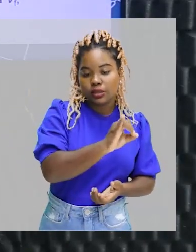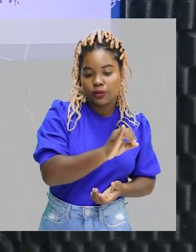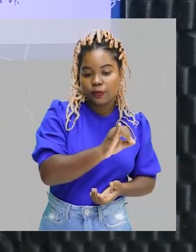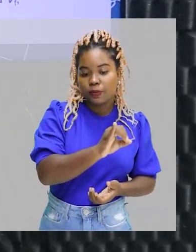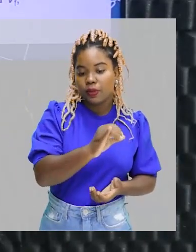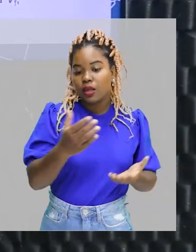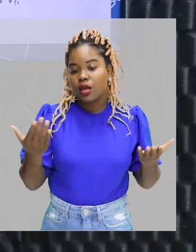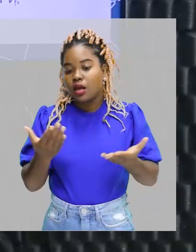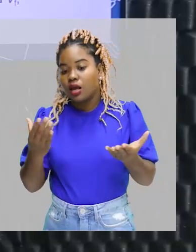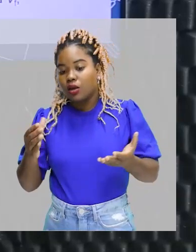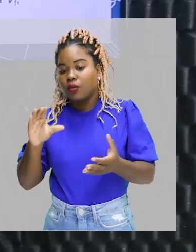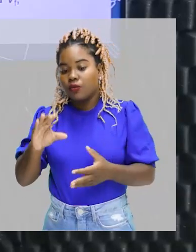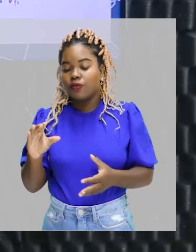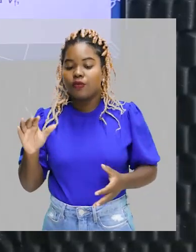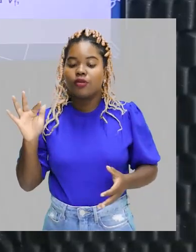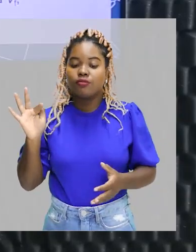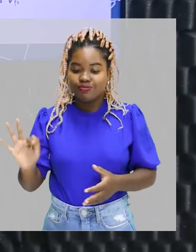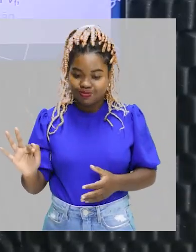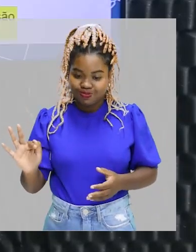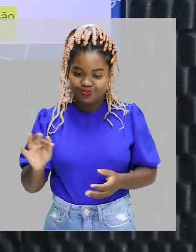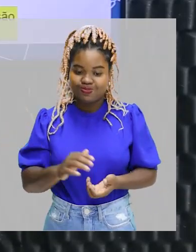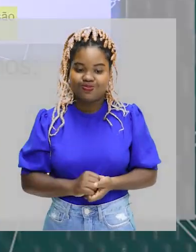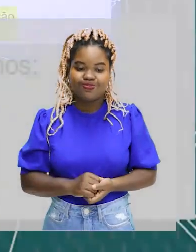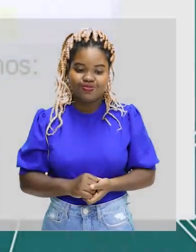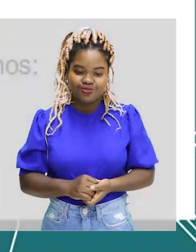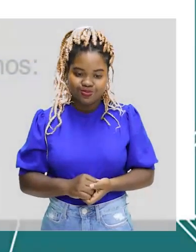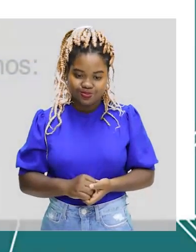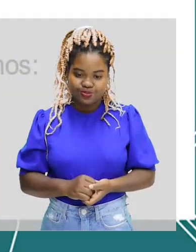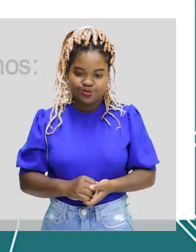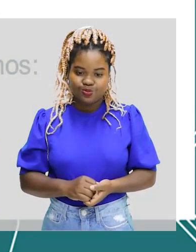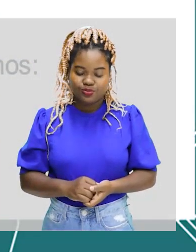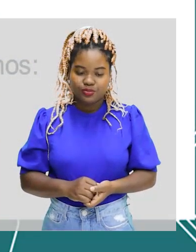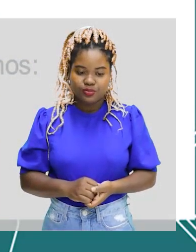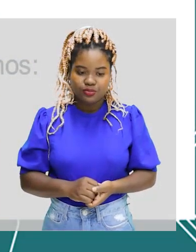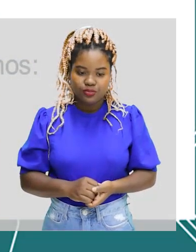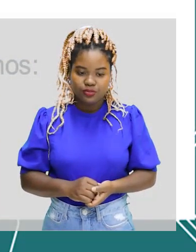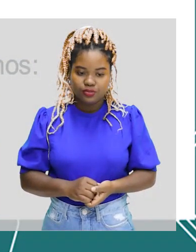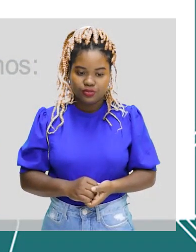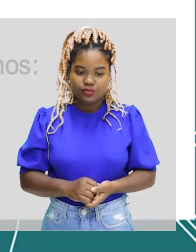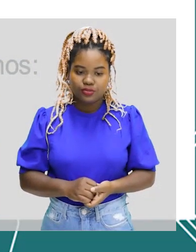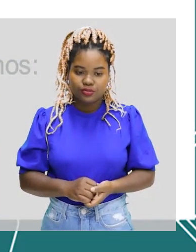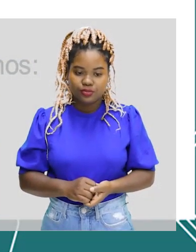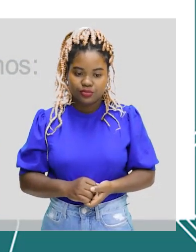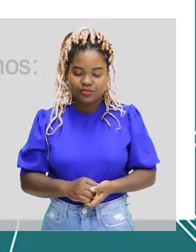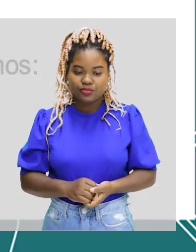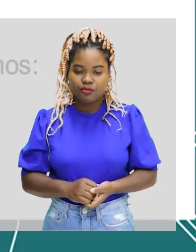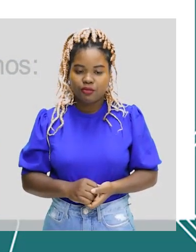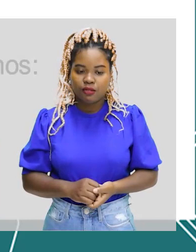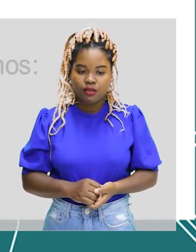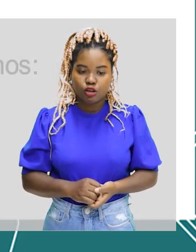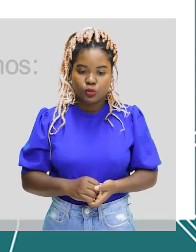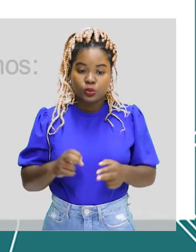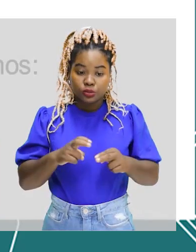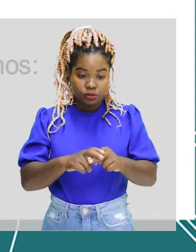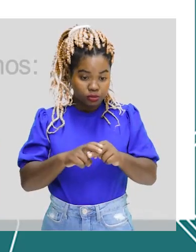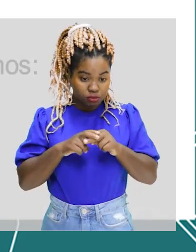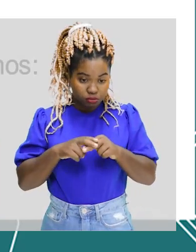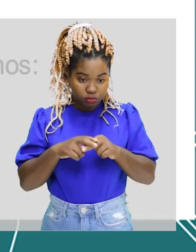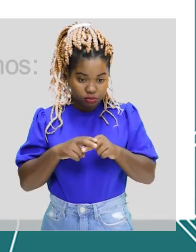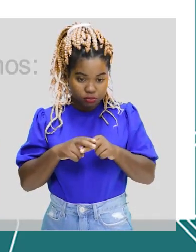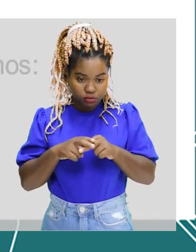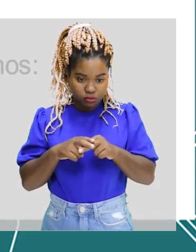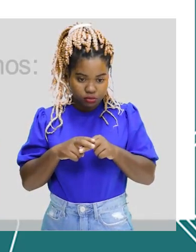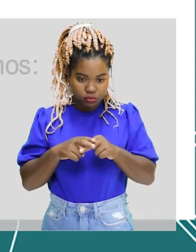inicial e vai para uma concentração final. Então, desse modo, olha só,